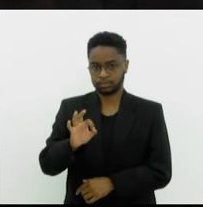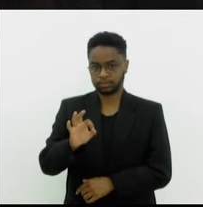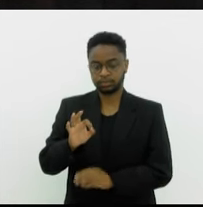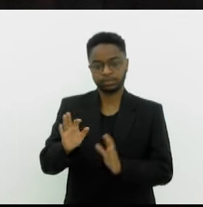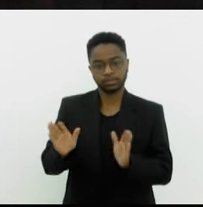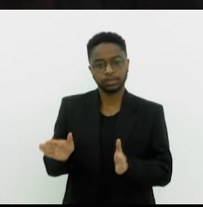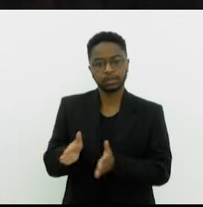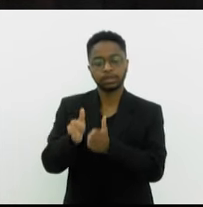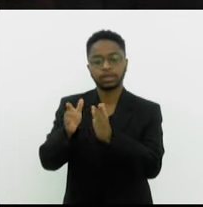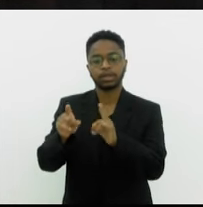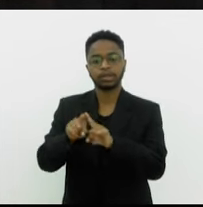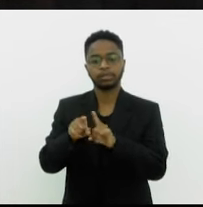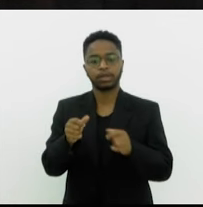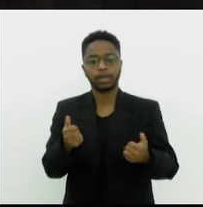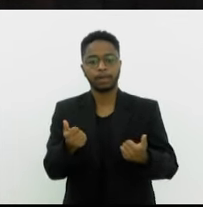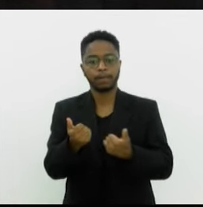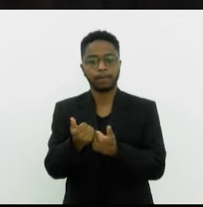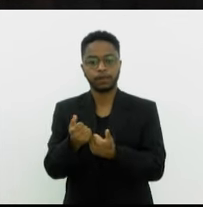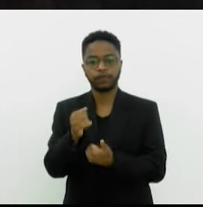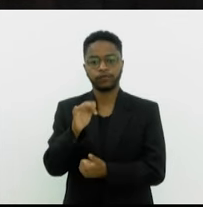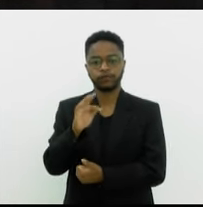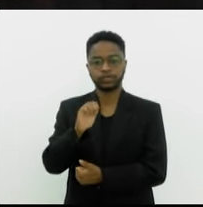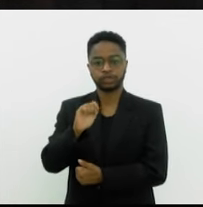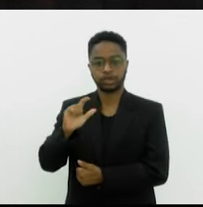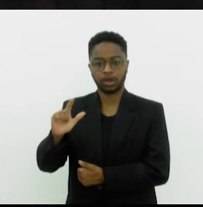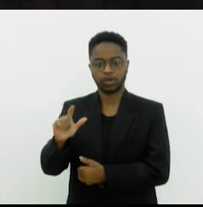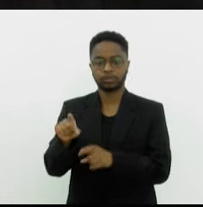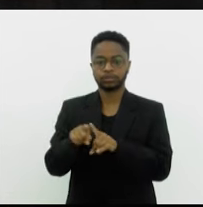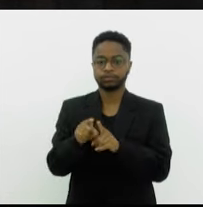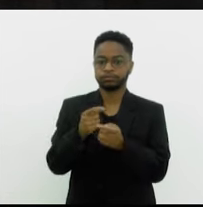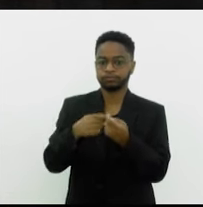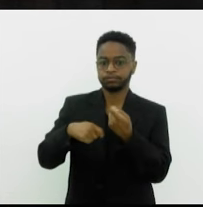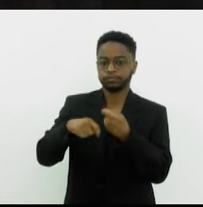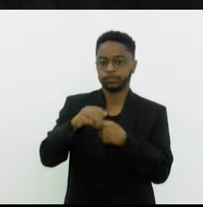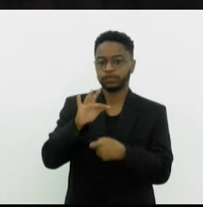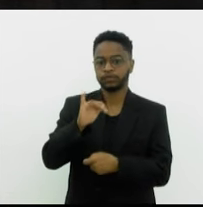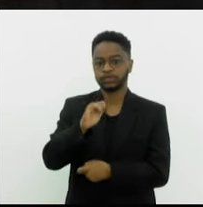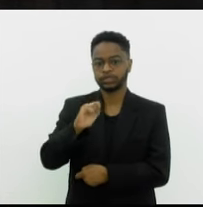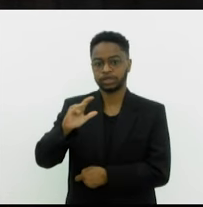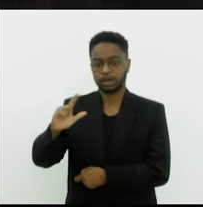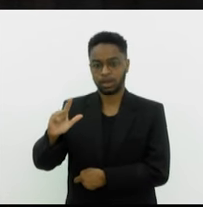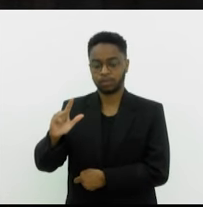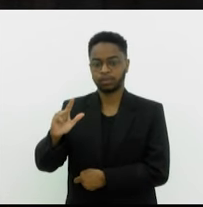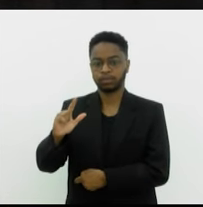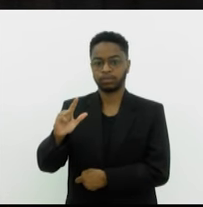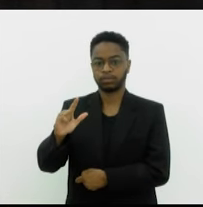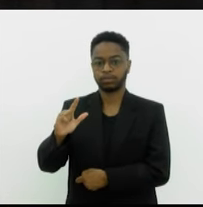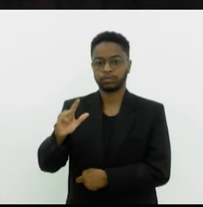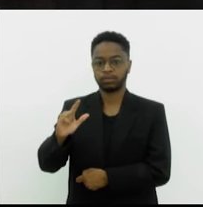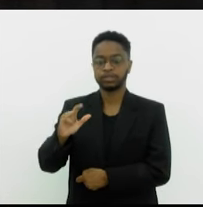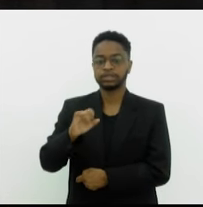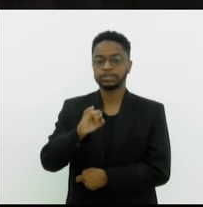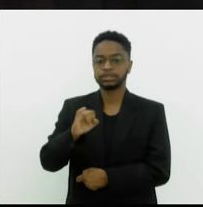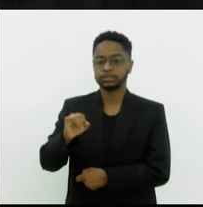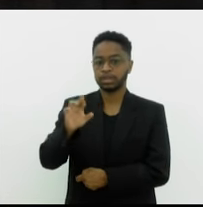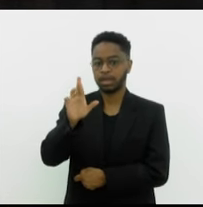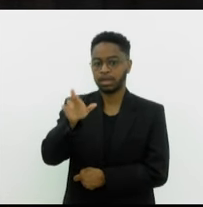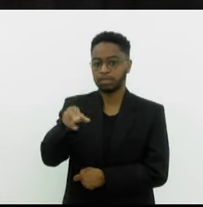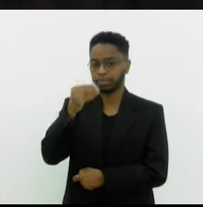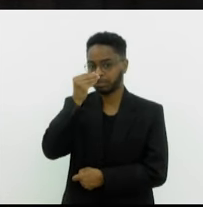e benefícios fiscais ou financeiros fiscais dos quais decorre renúncia de